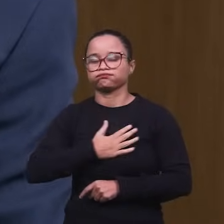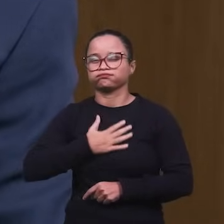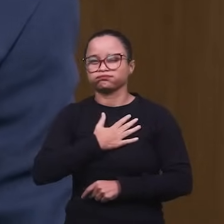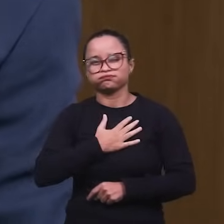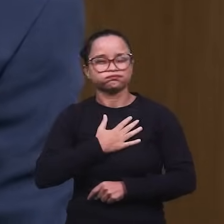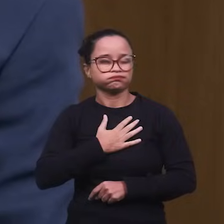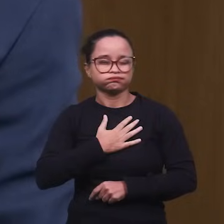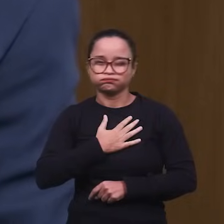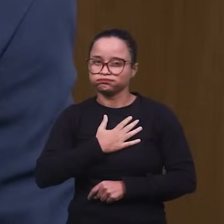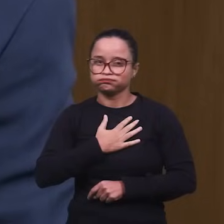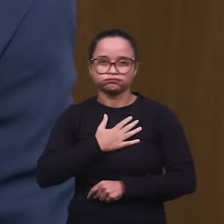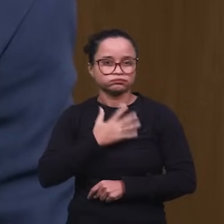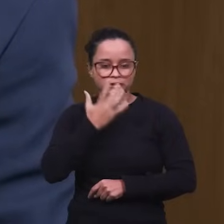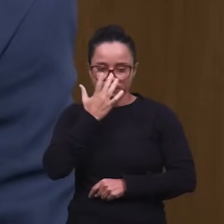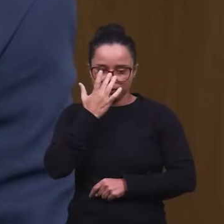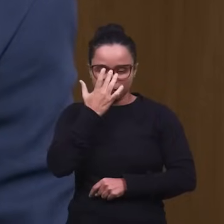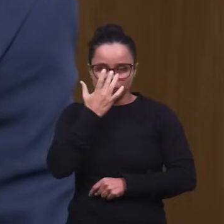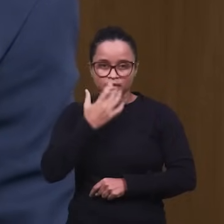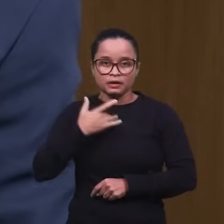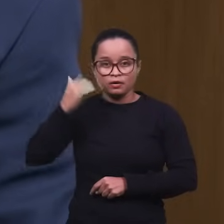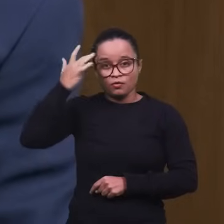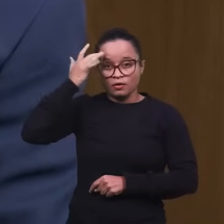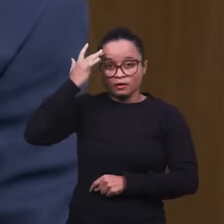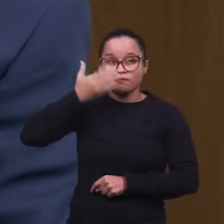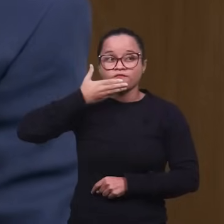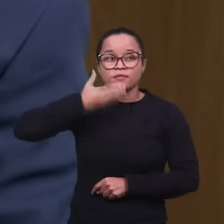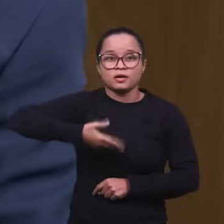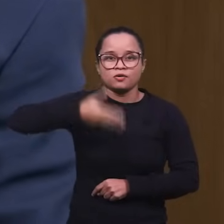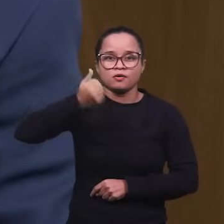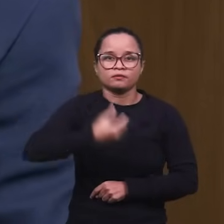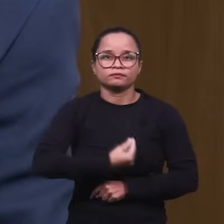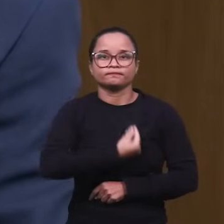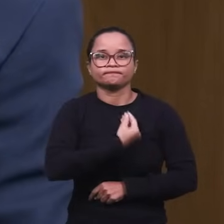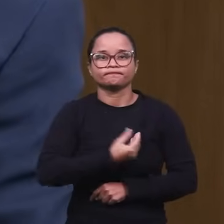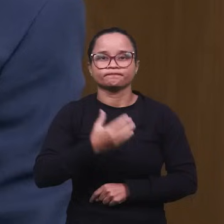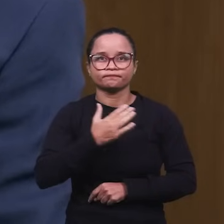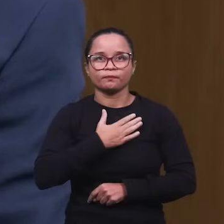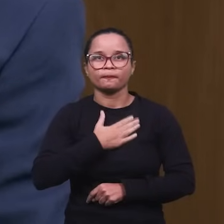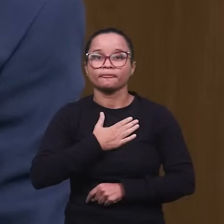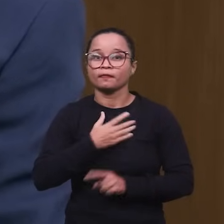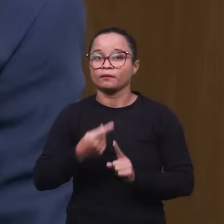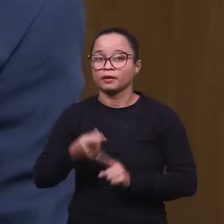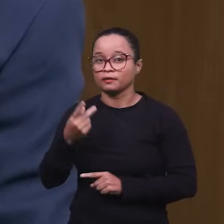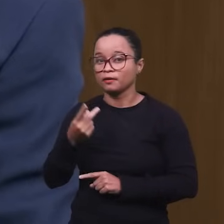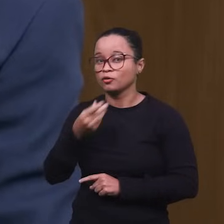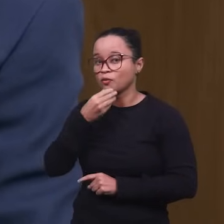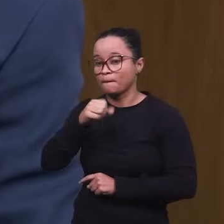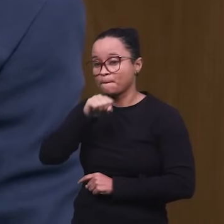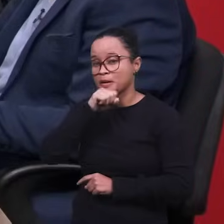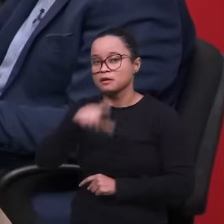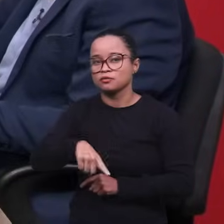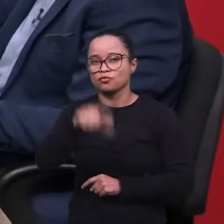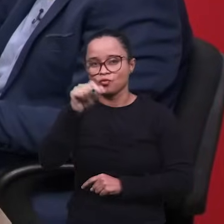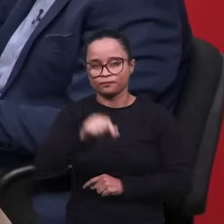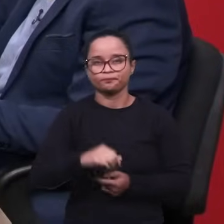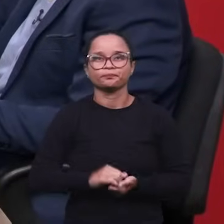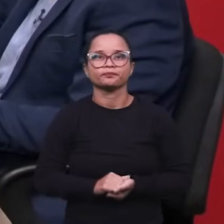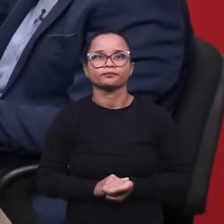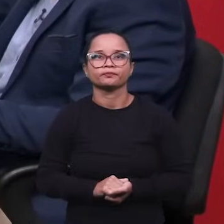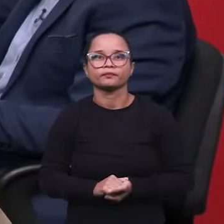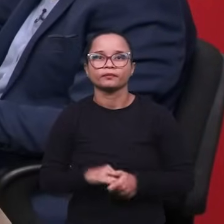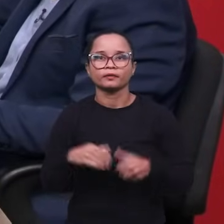só o que eu acho que é o melhor para mim, né? É aquilo que o pai definiu. E Josias